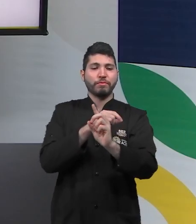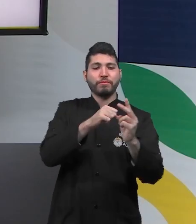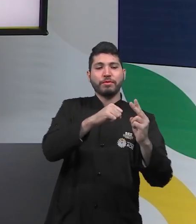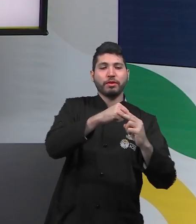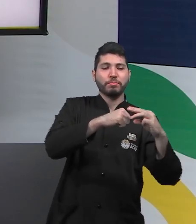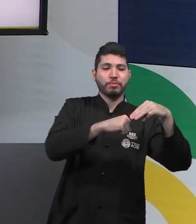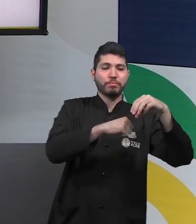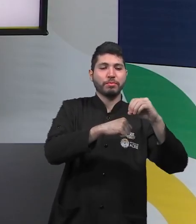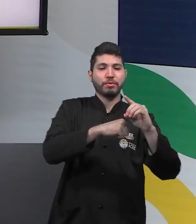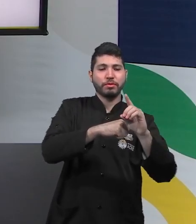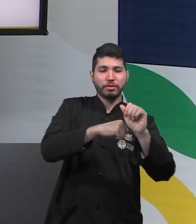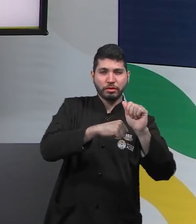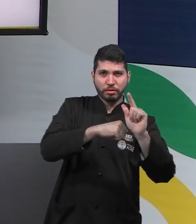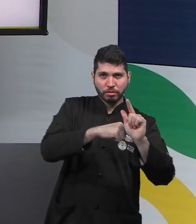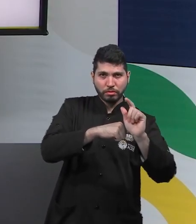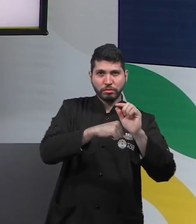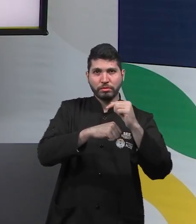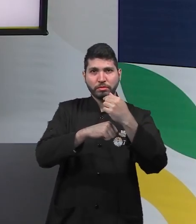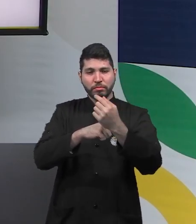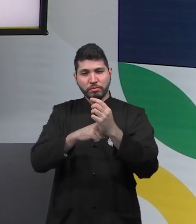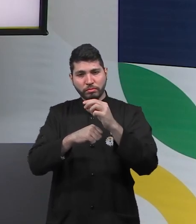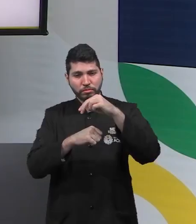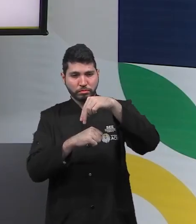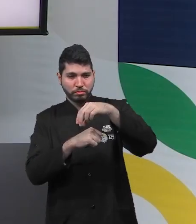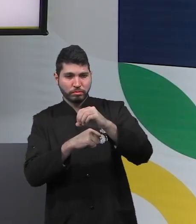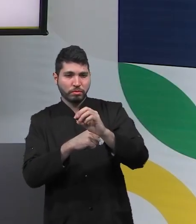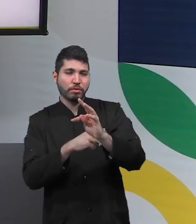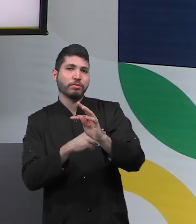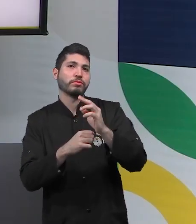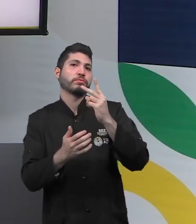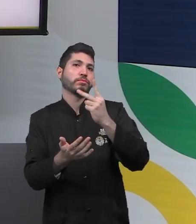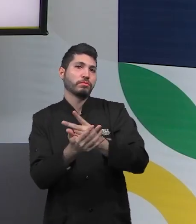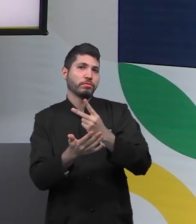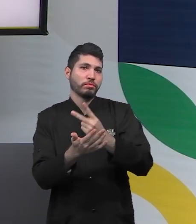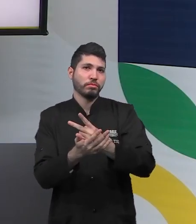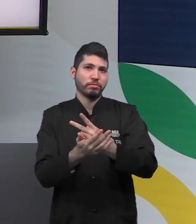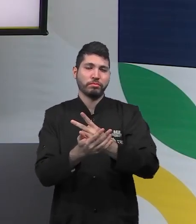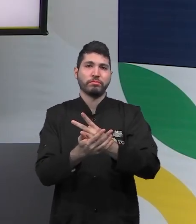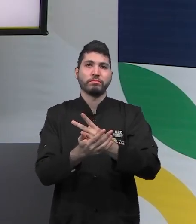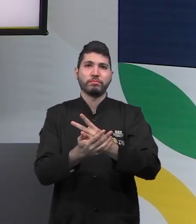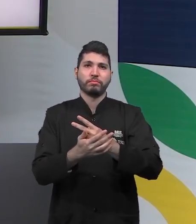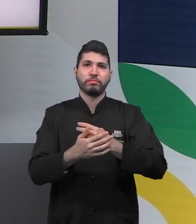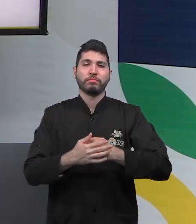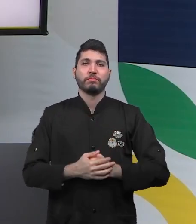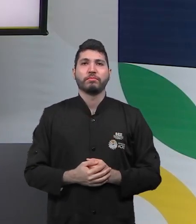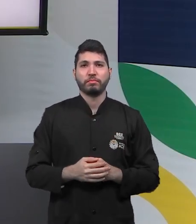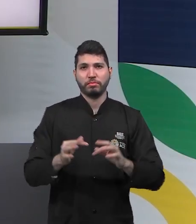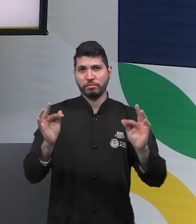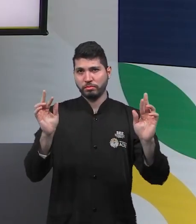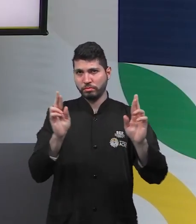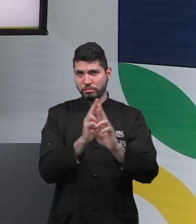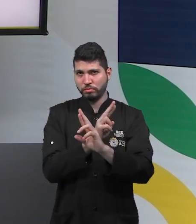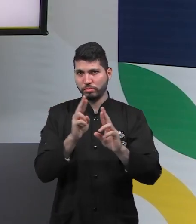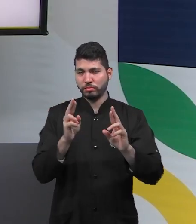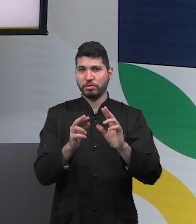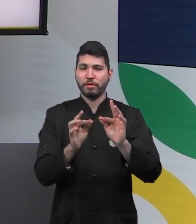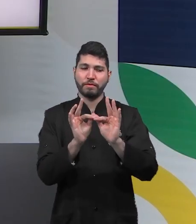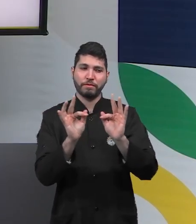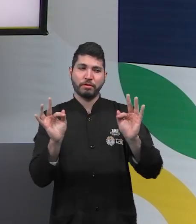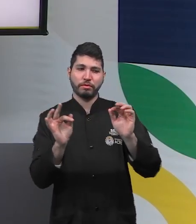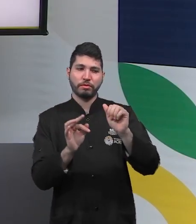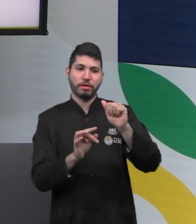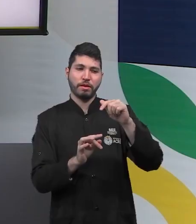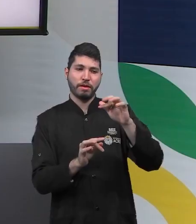uma regra gramatical em relação às frases negativas, tudo bem? Em relação às frases afirmativas, elas